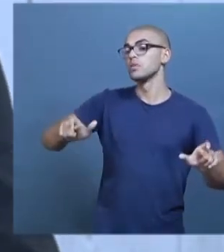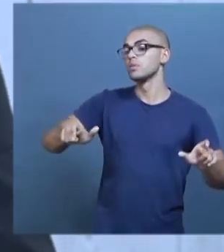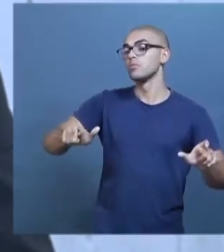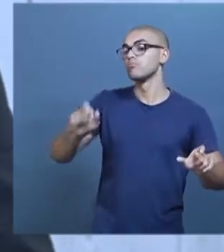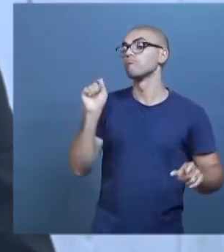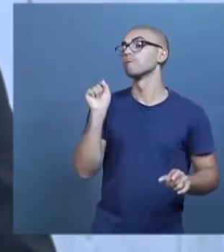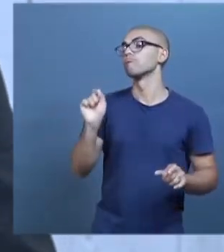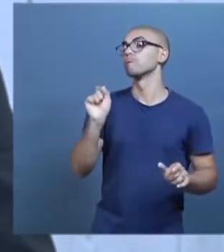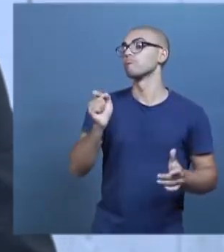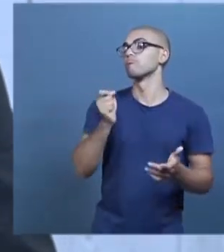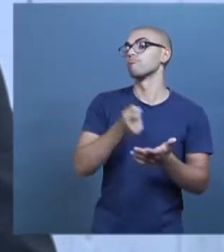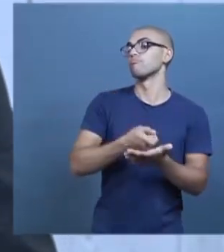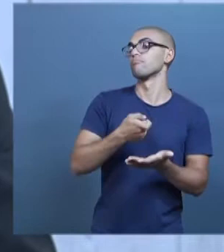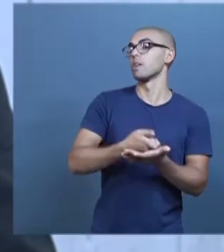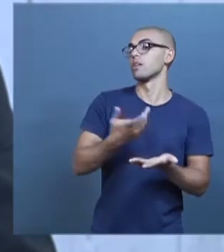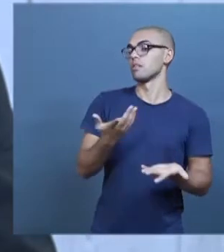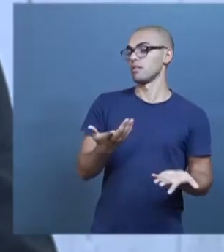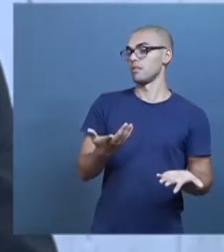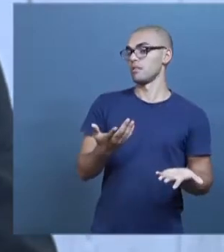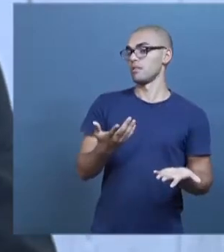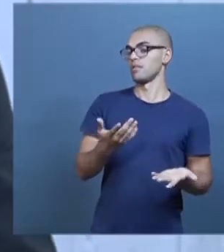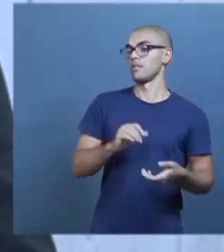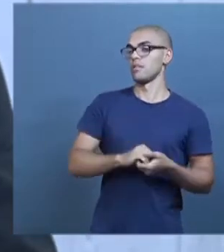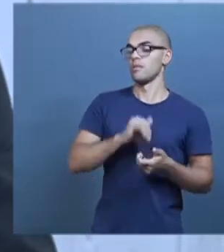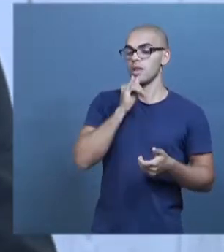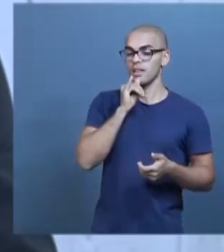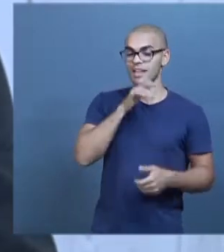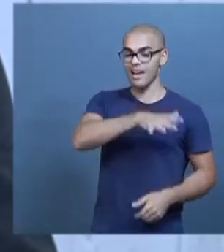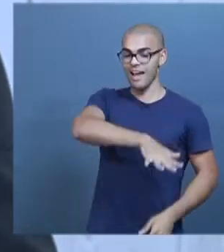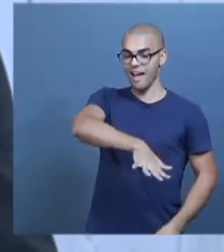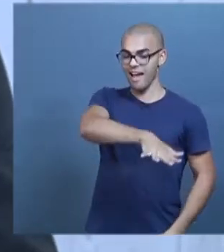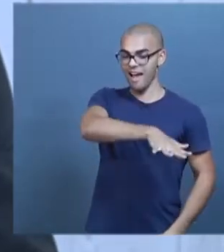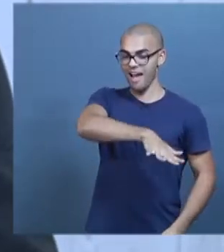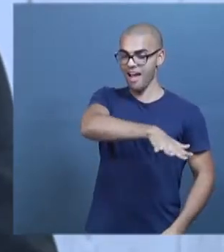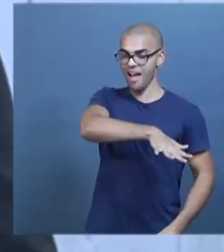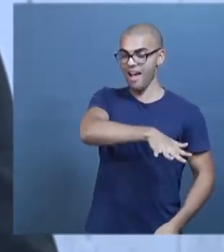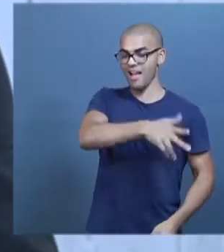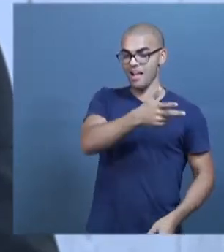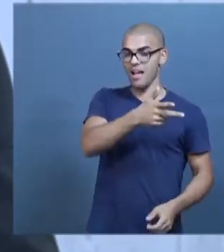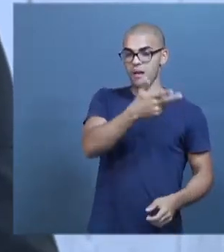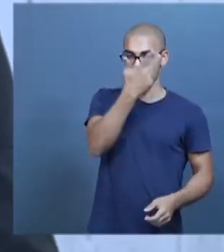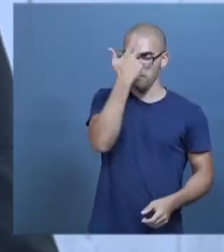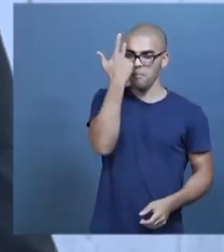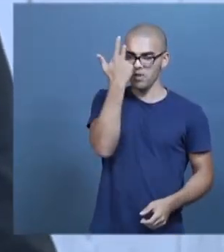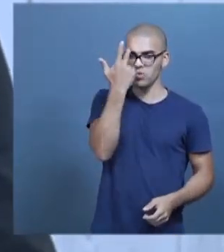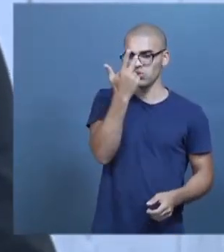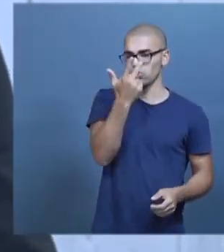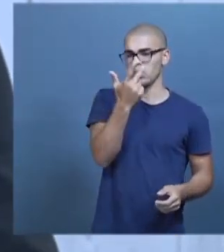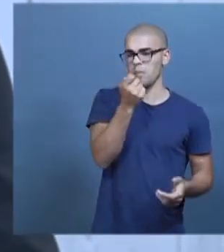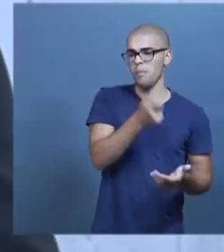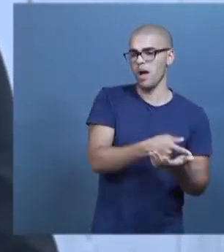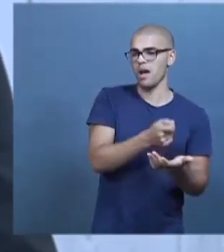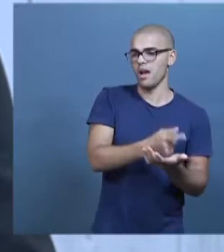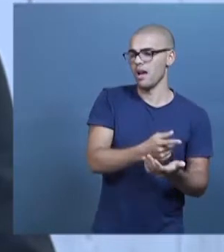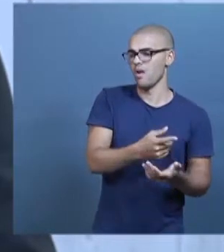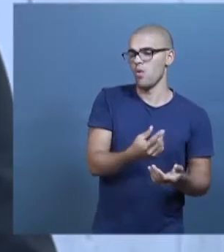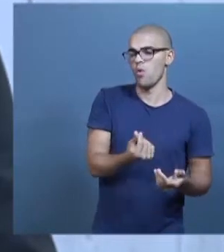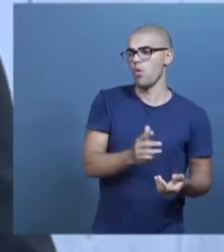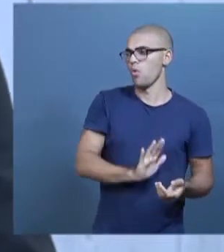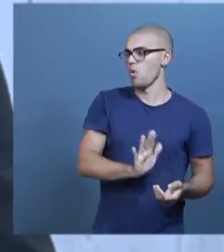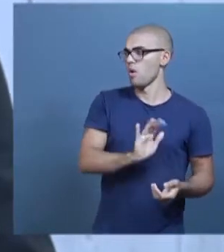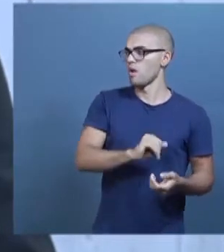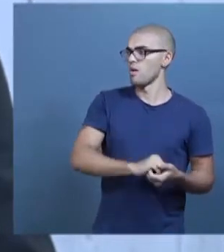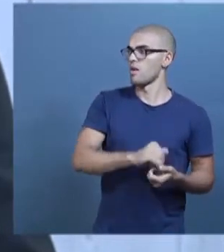da sociedade, sim, ela é uma carga alta, pesada. Que camada é essa da sociedade que paga esses principalmente impostos? A população com